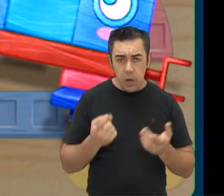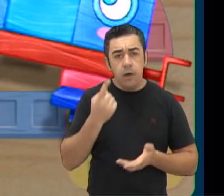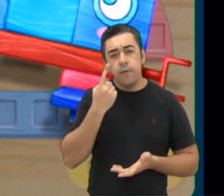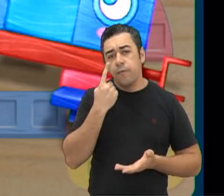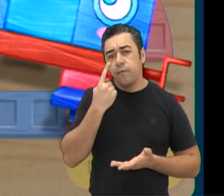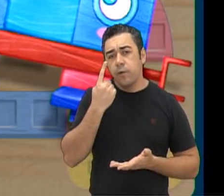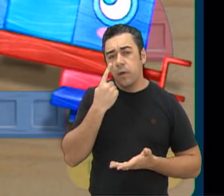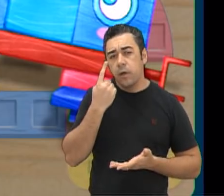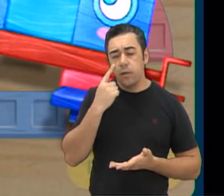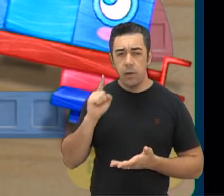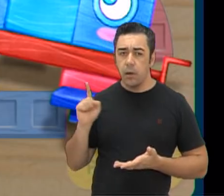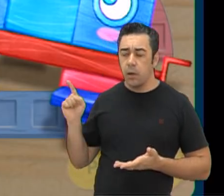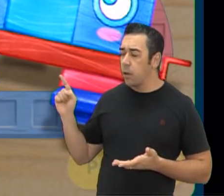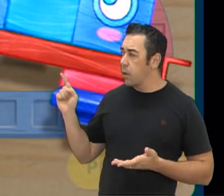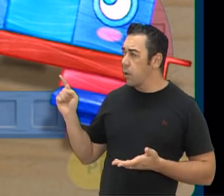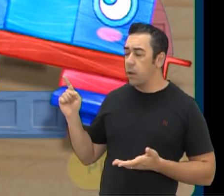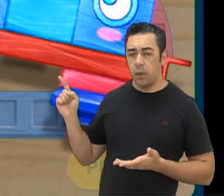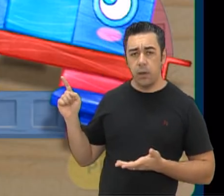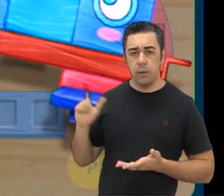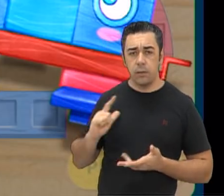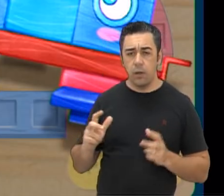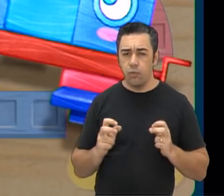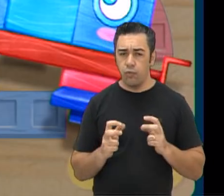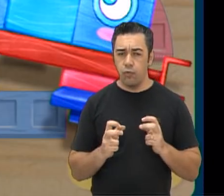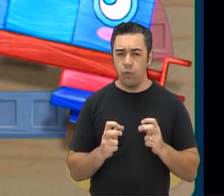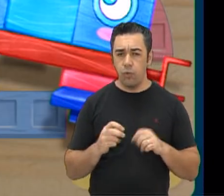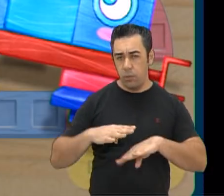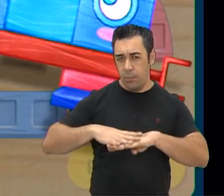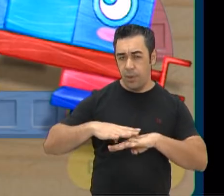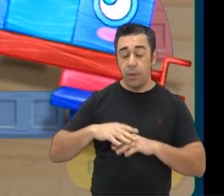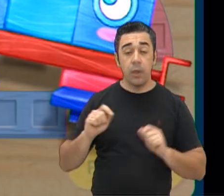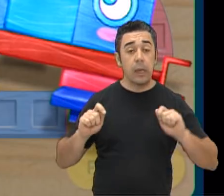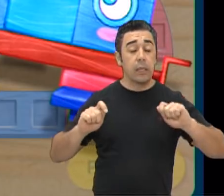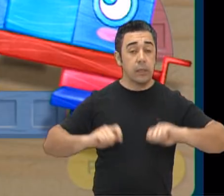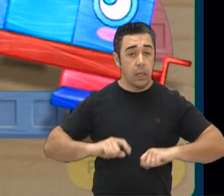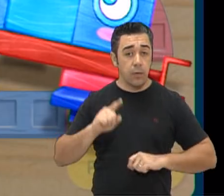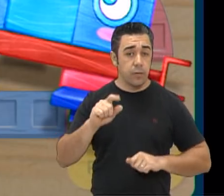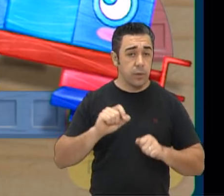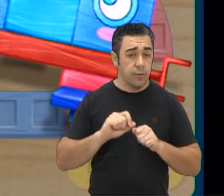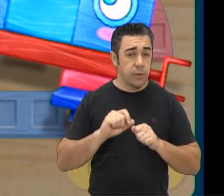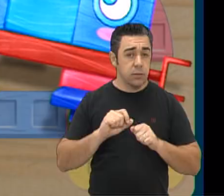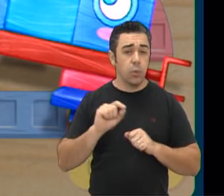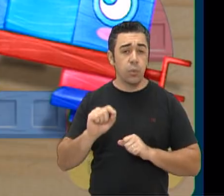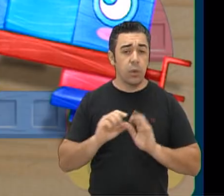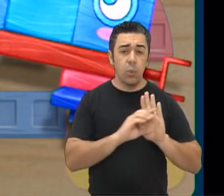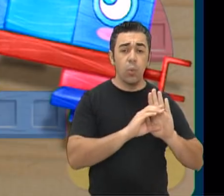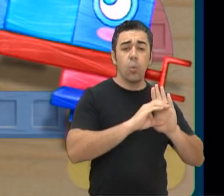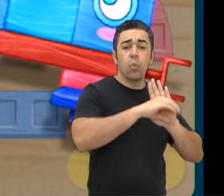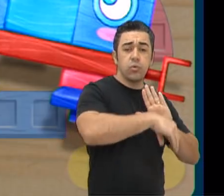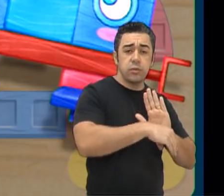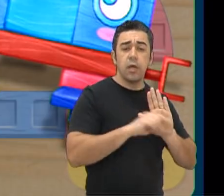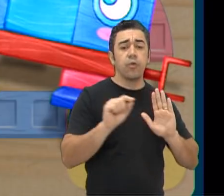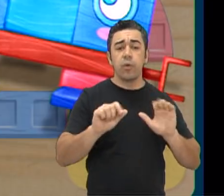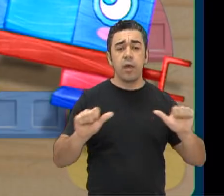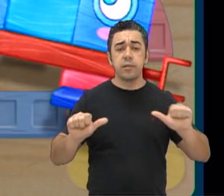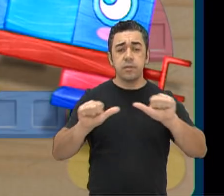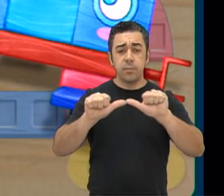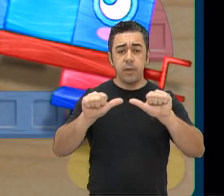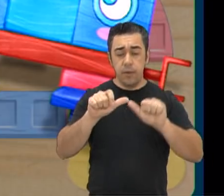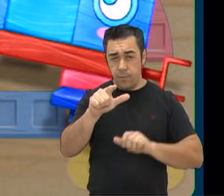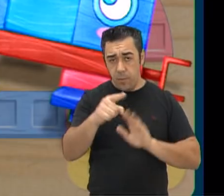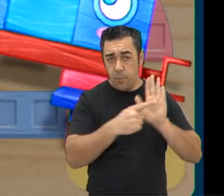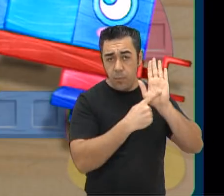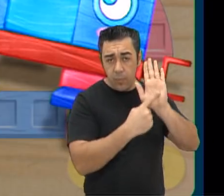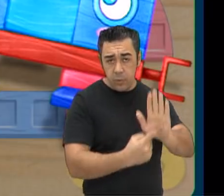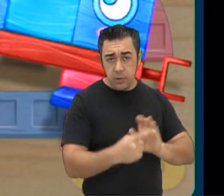o Matific, ele disponibiliza um jogo onde você pode aplicar o conceito de simetria. Ele vai mostrar para